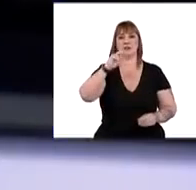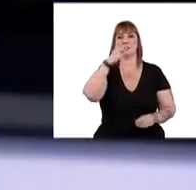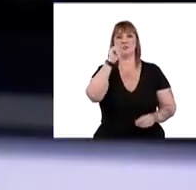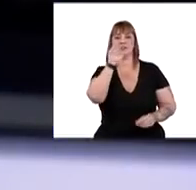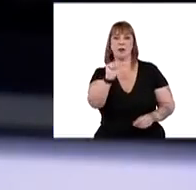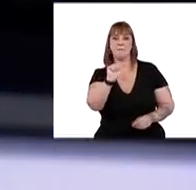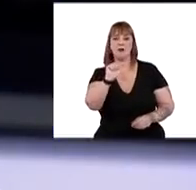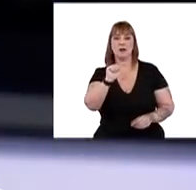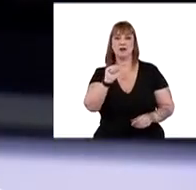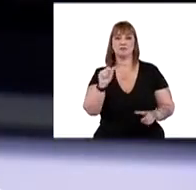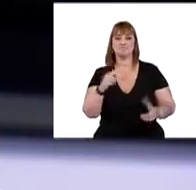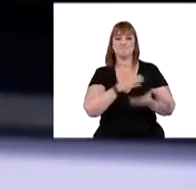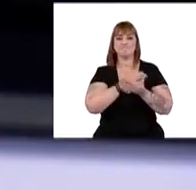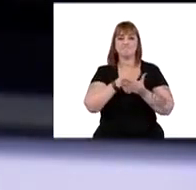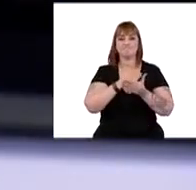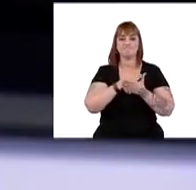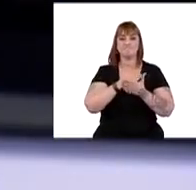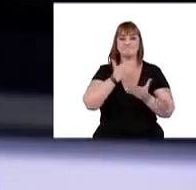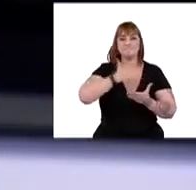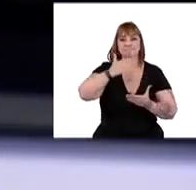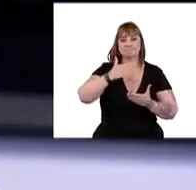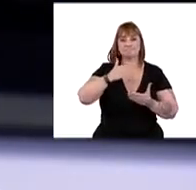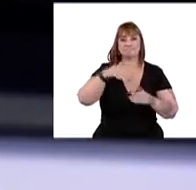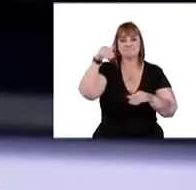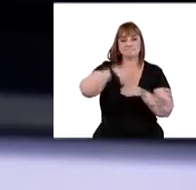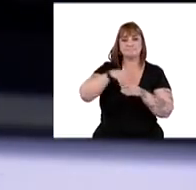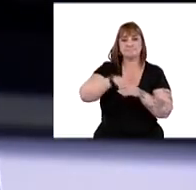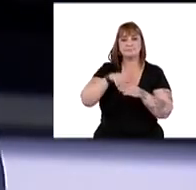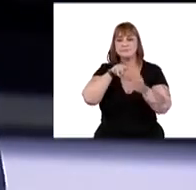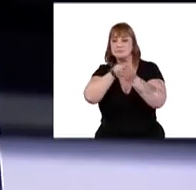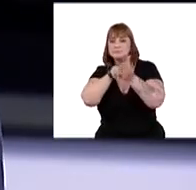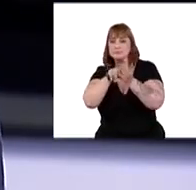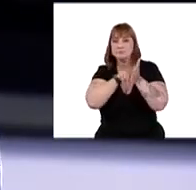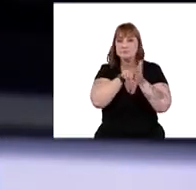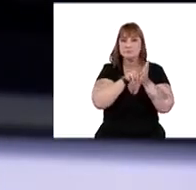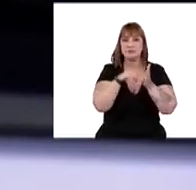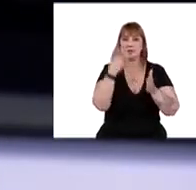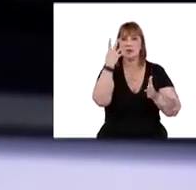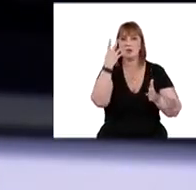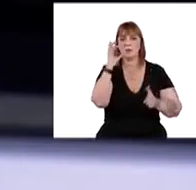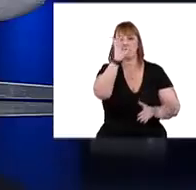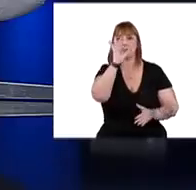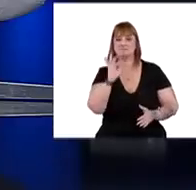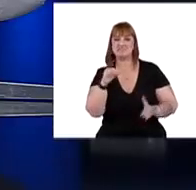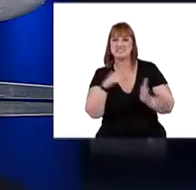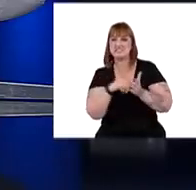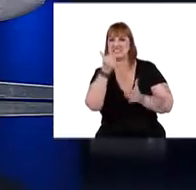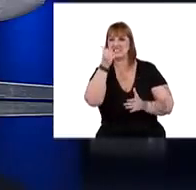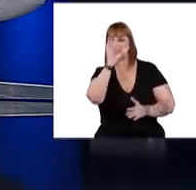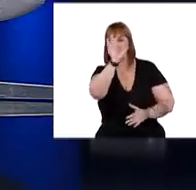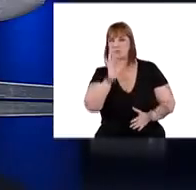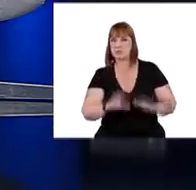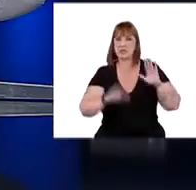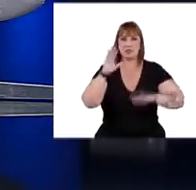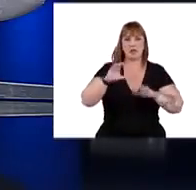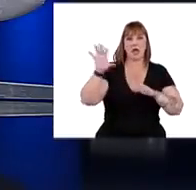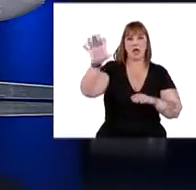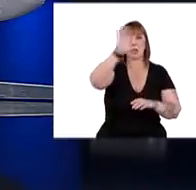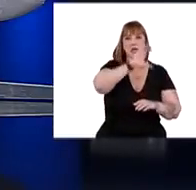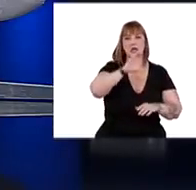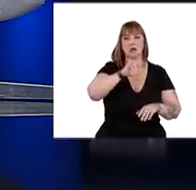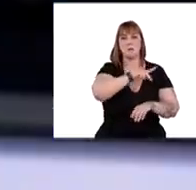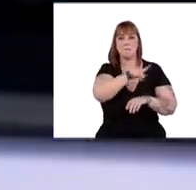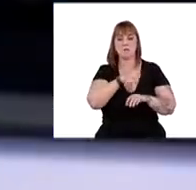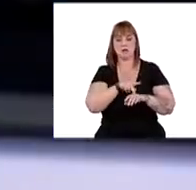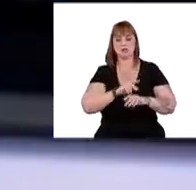começou o processo eleitoral ali pelas pesquisas, numa faixa de 4% a 6%, dependendo da região do país, até um